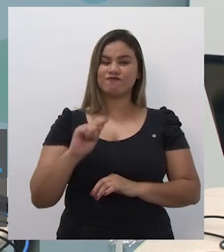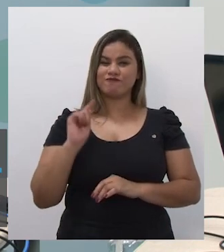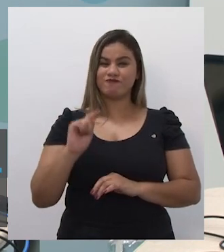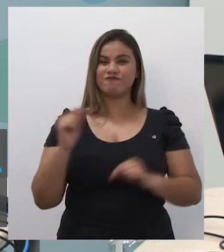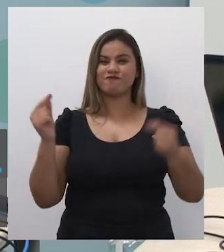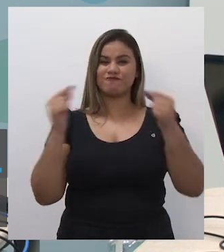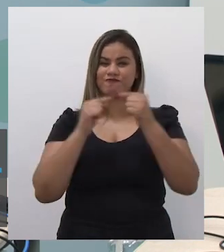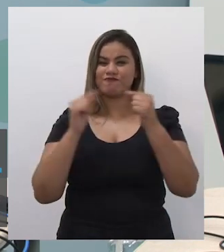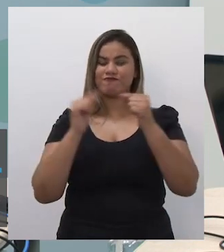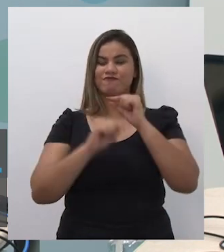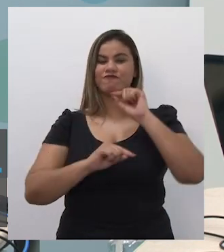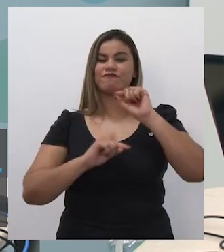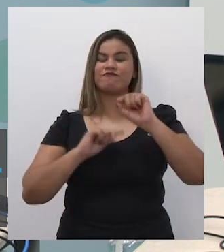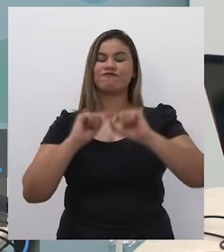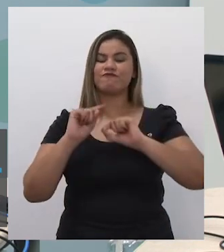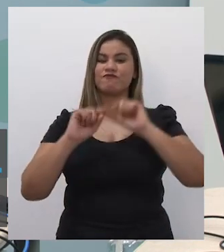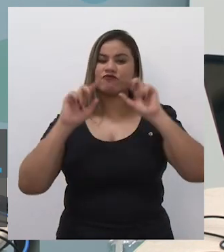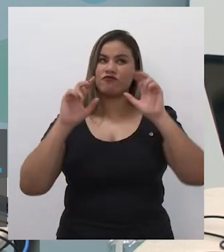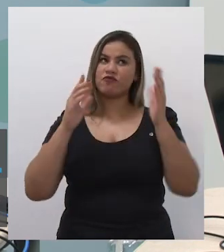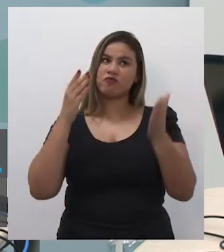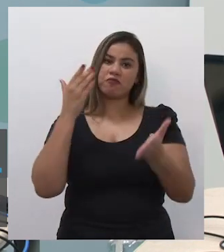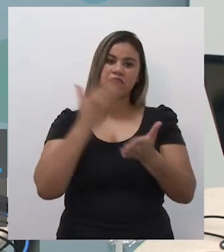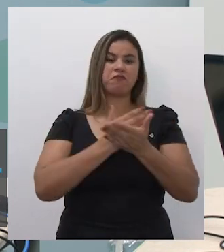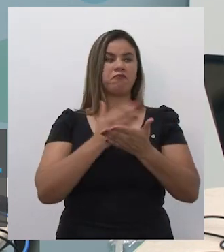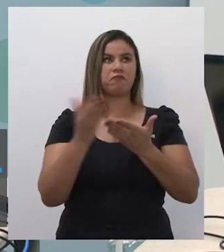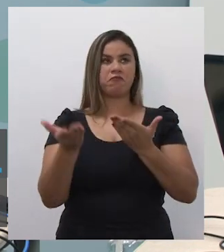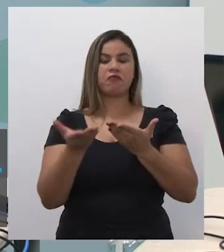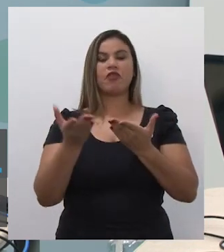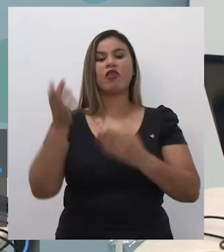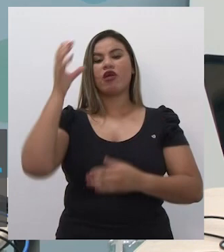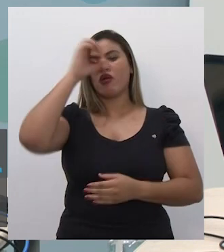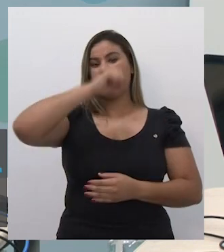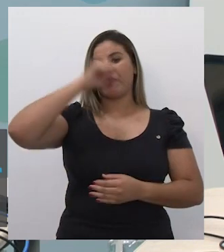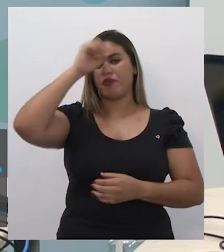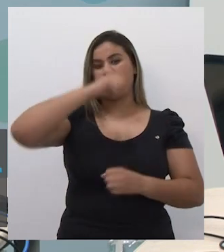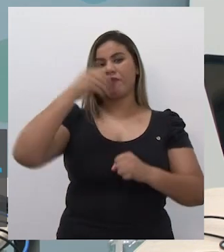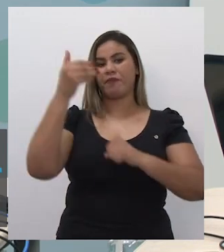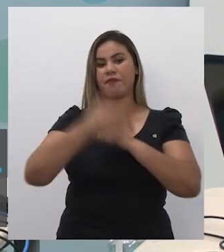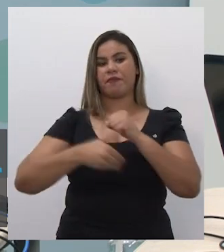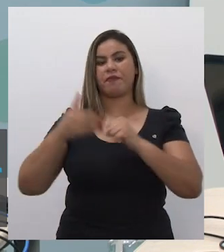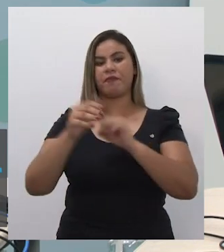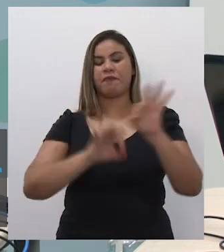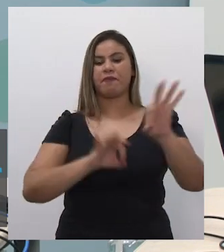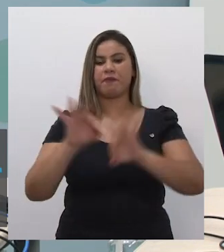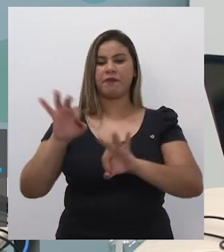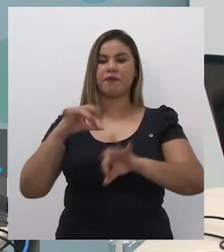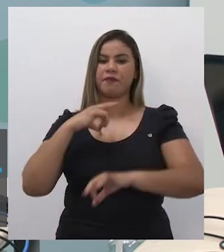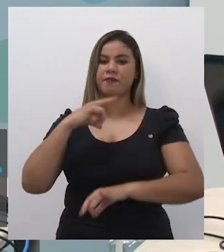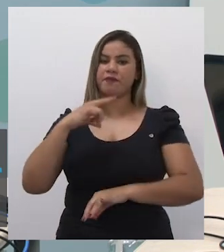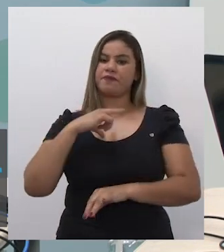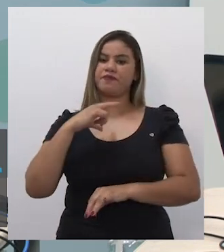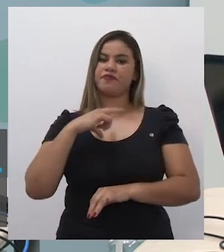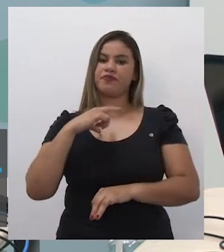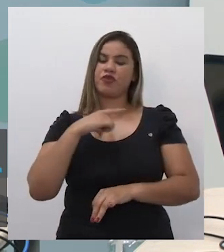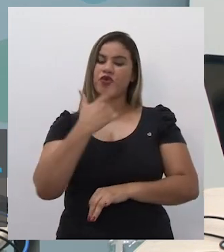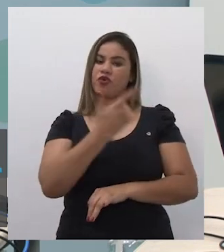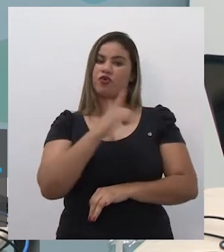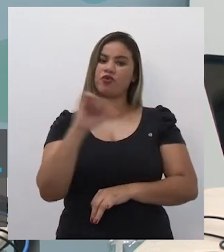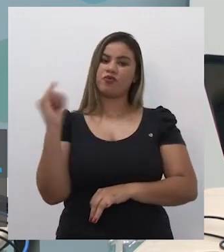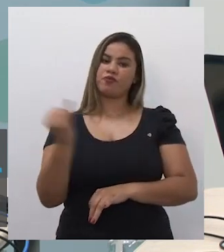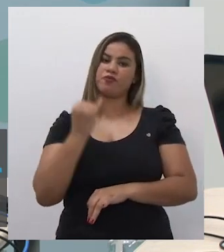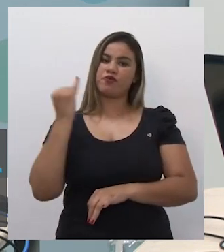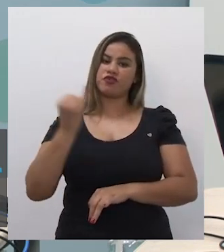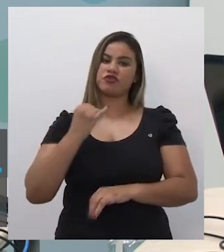introdução aborda é a aprendizagem baseada em projetos também, né? Que é um outro aspecto